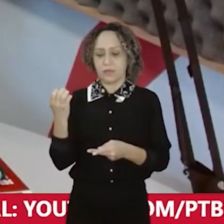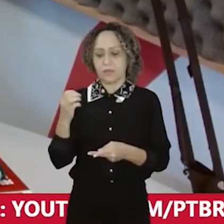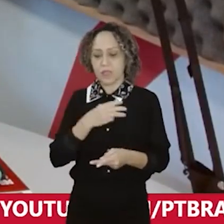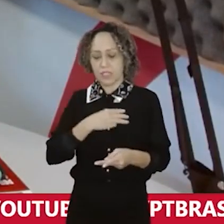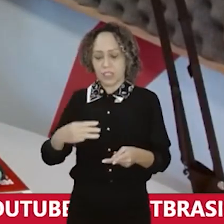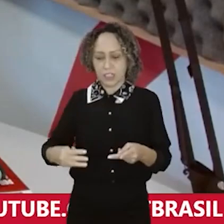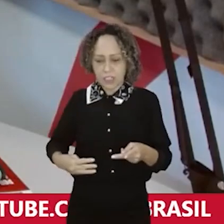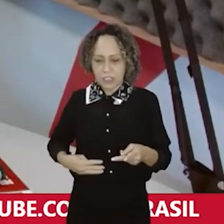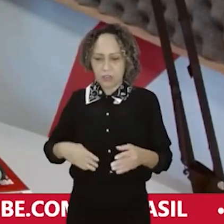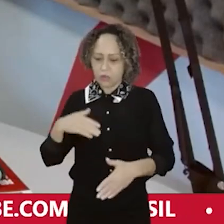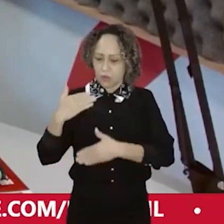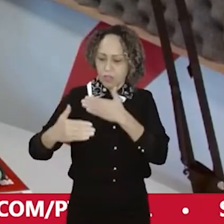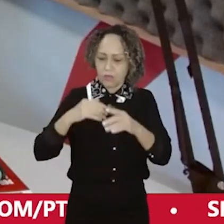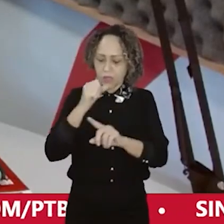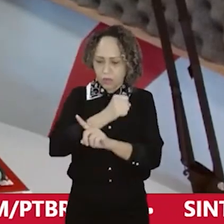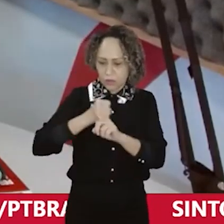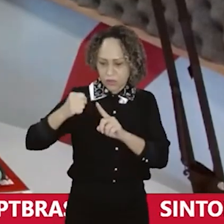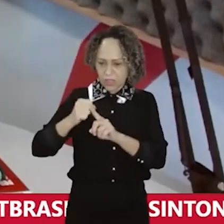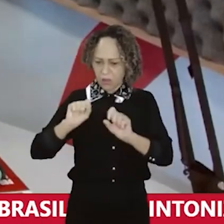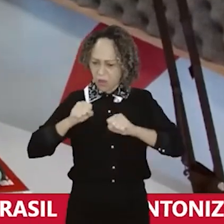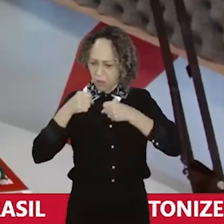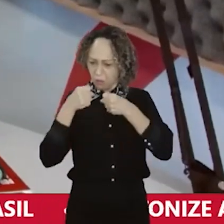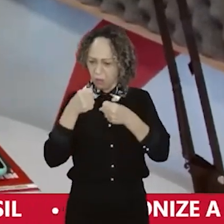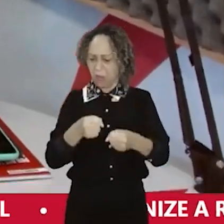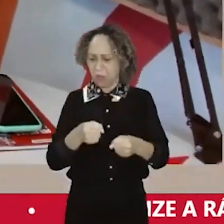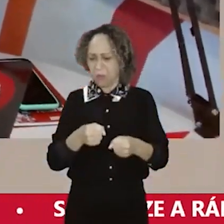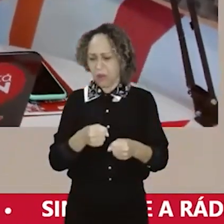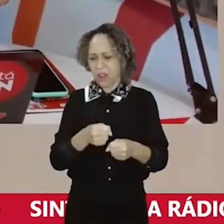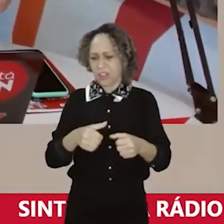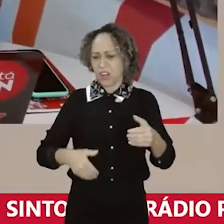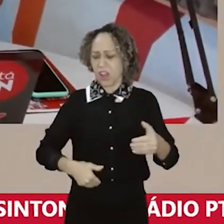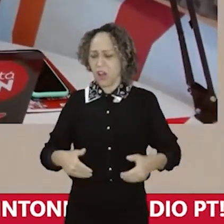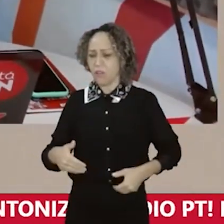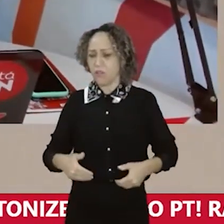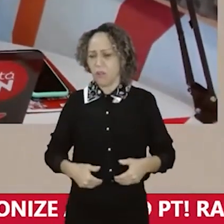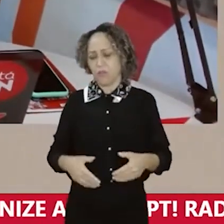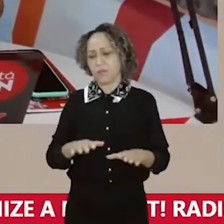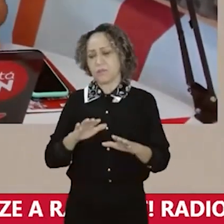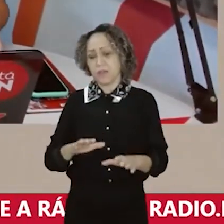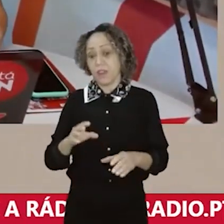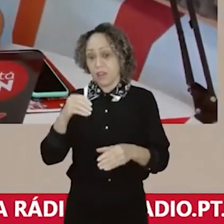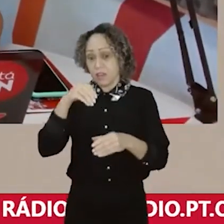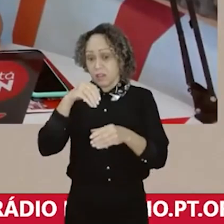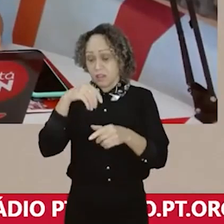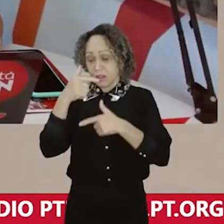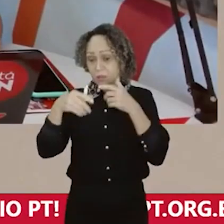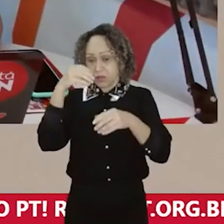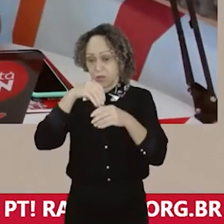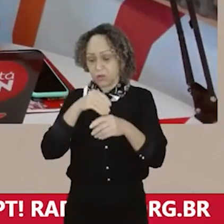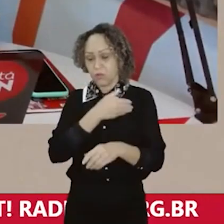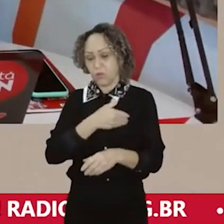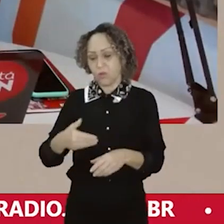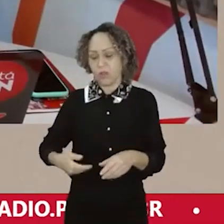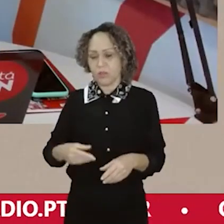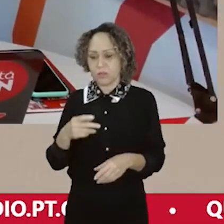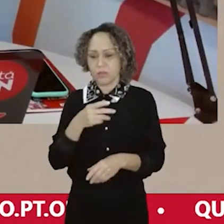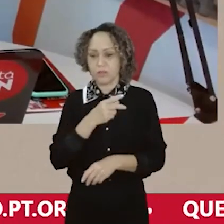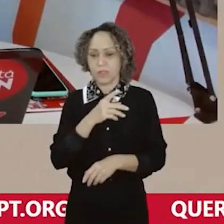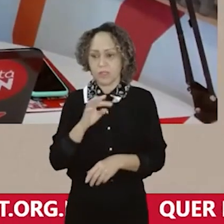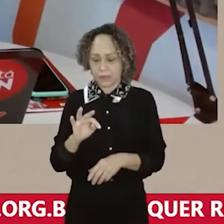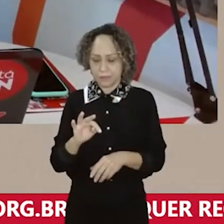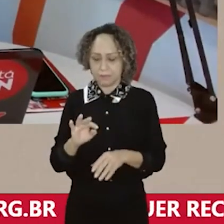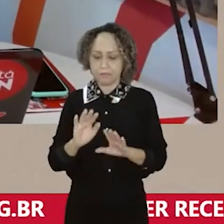e Combate à Fome, Tereza Campelo. Bom dia, ministra. Seja muito bem-vinda ao Jornal Rádio PT. Bom